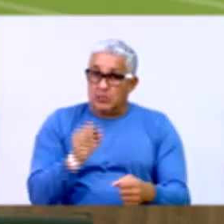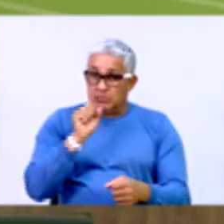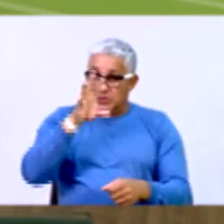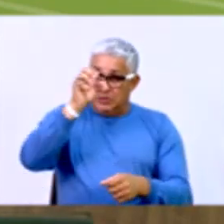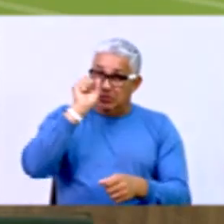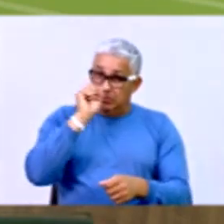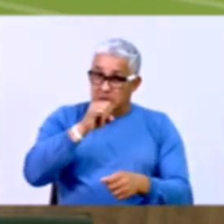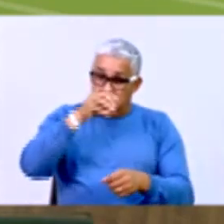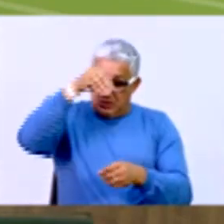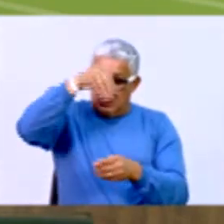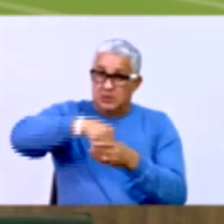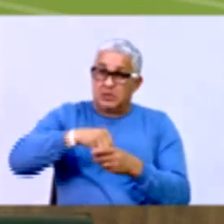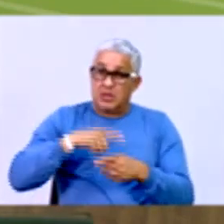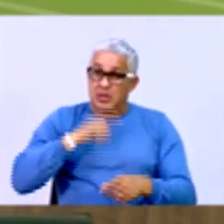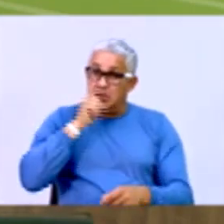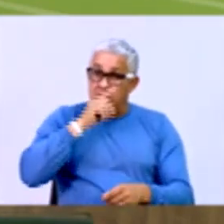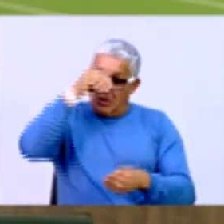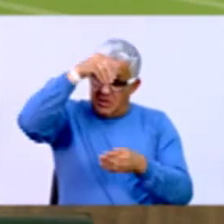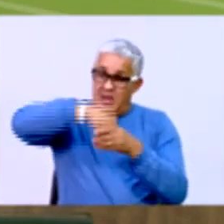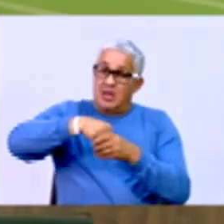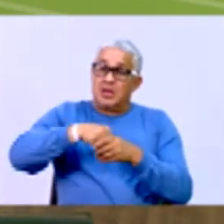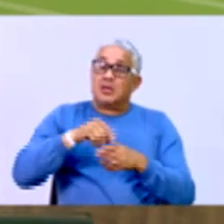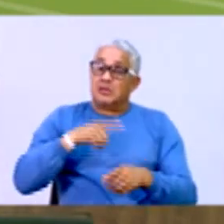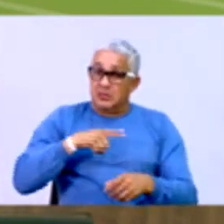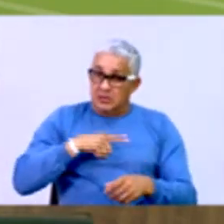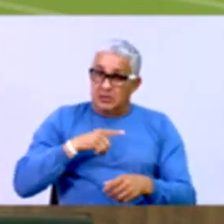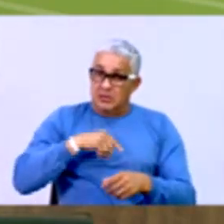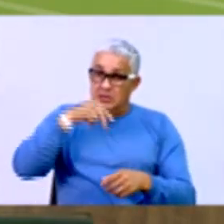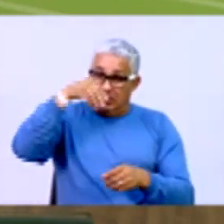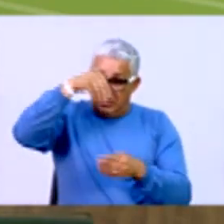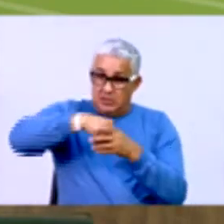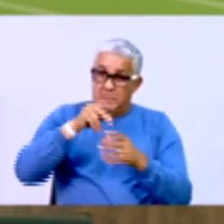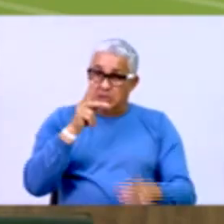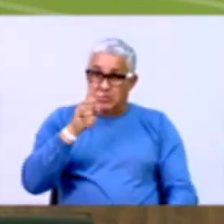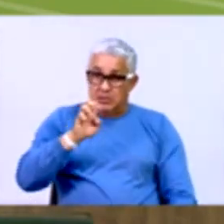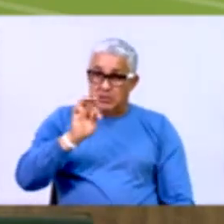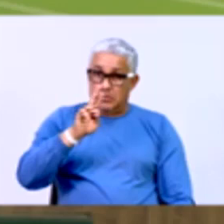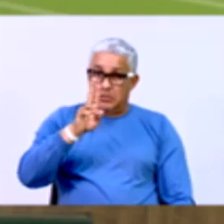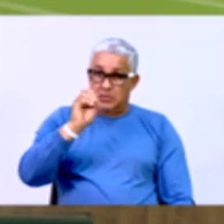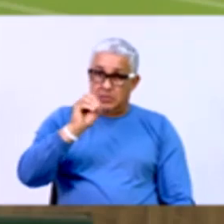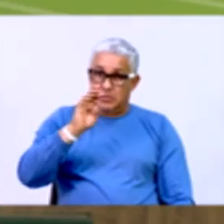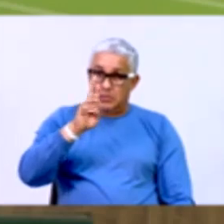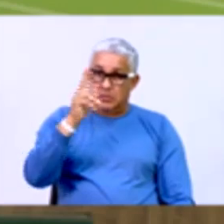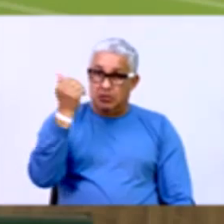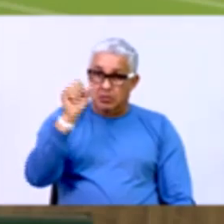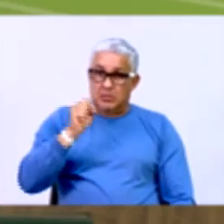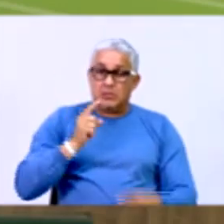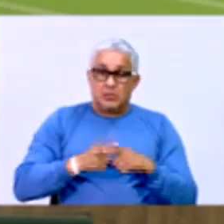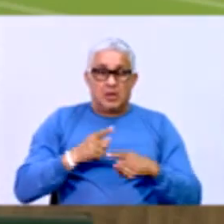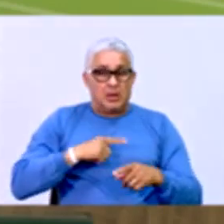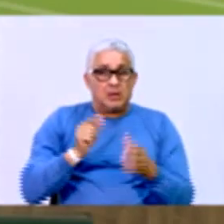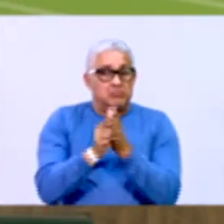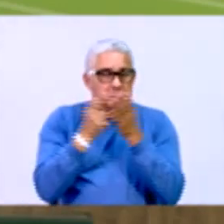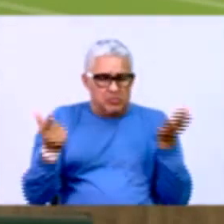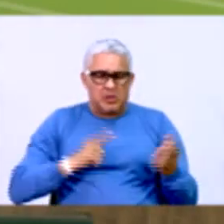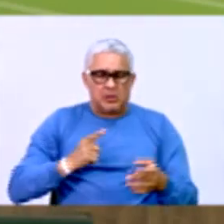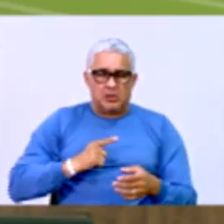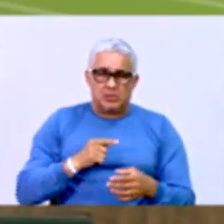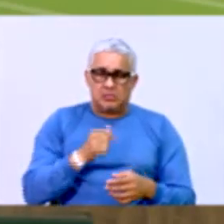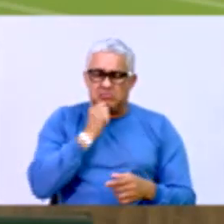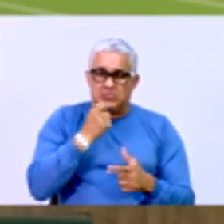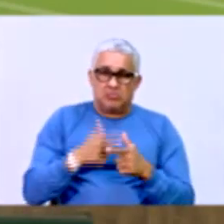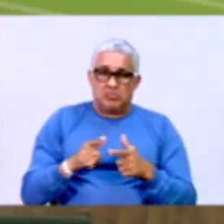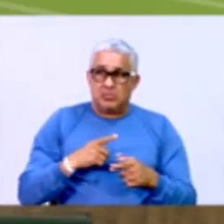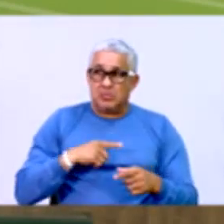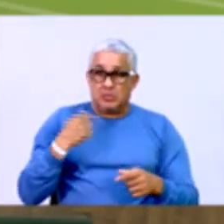quer dizer, tem alguma coisa falha lá dentro da Petrobras. Eu estou dando nome aqui, mas isso é porque está na mídia, não tem problema nenhum. Eles